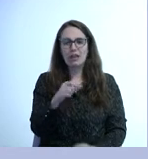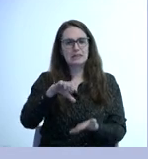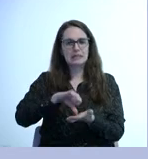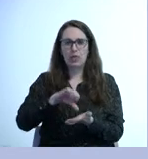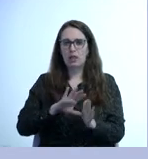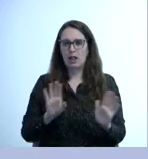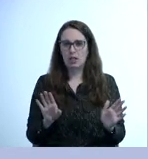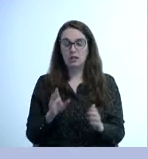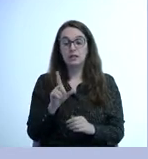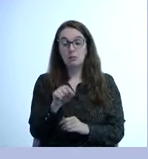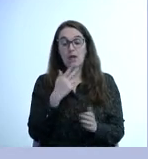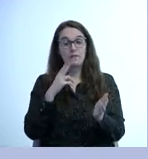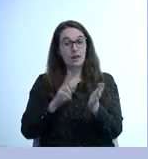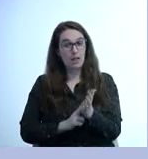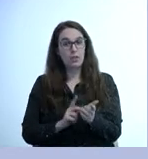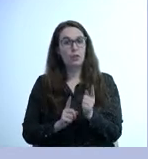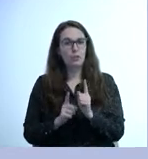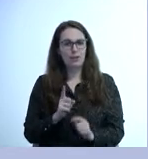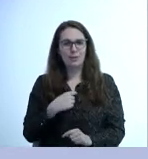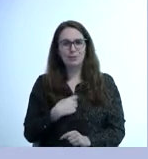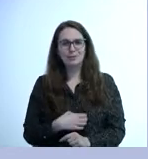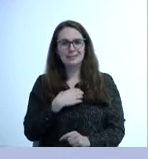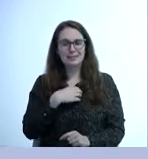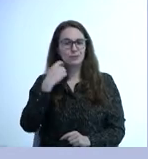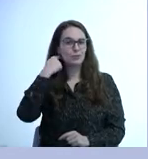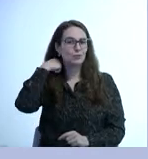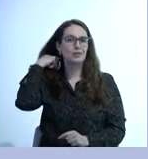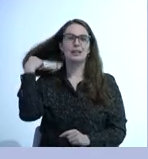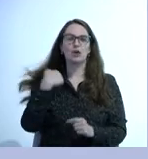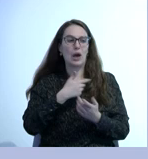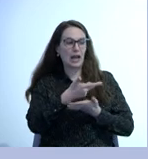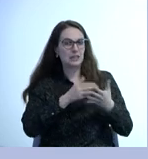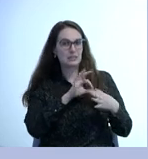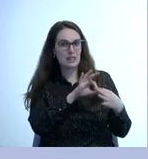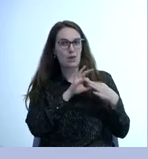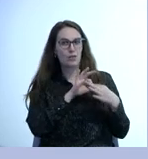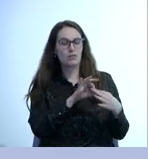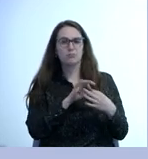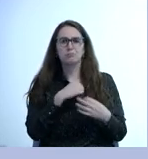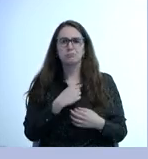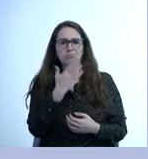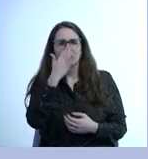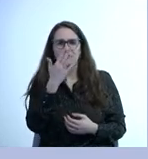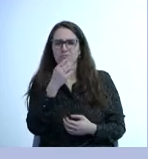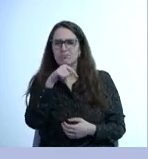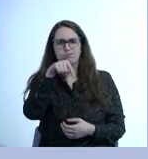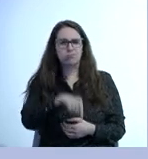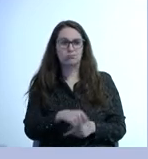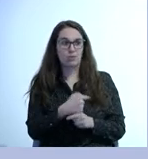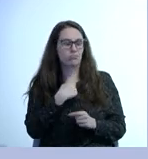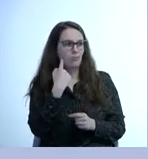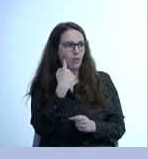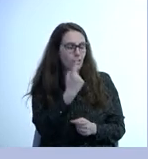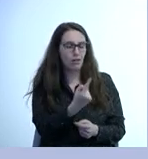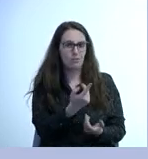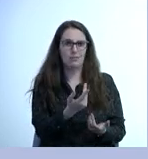verdade, eu acho que a relação que eu construí com o João Luís foi instantânea na admiração de ver, o que eu